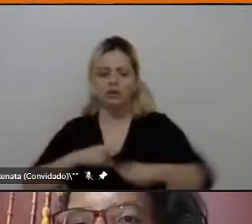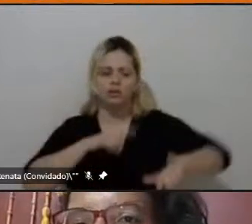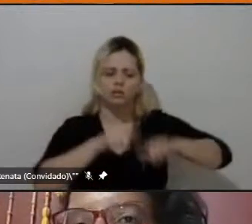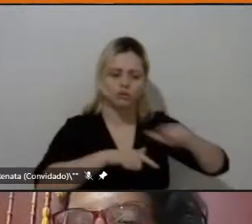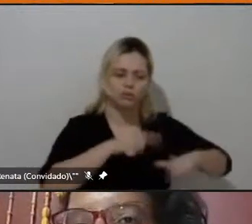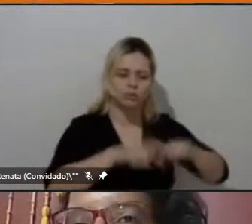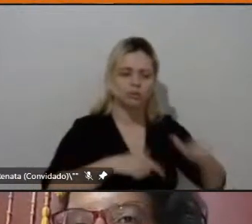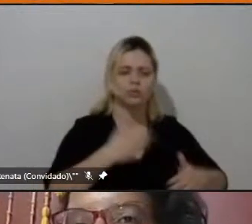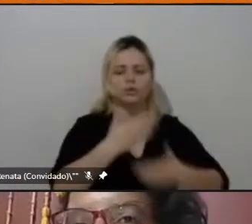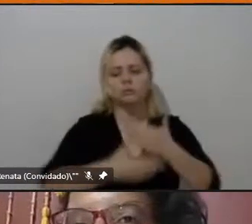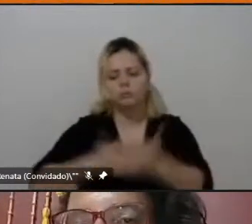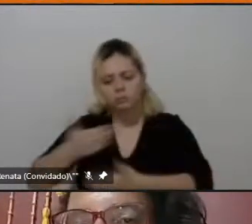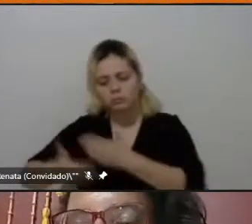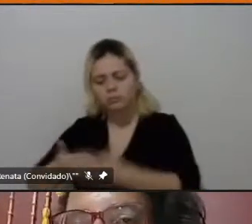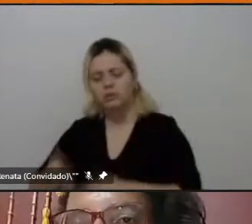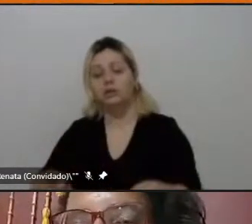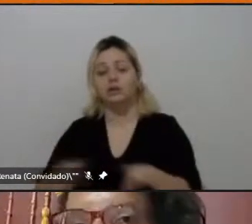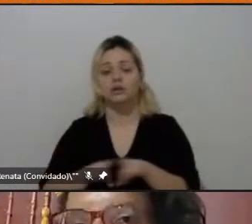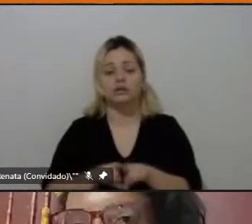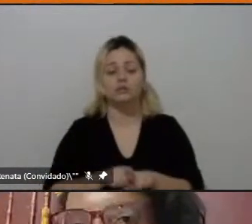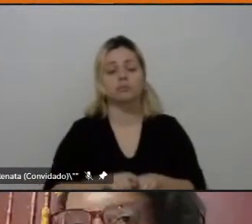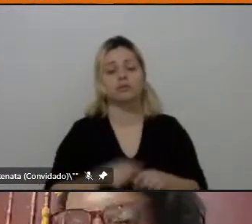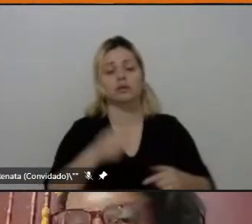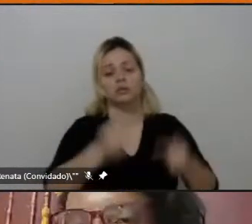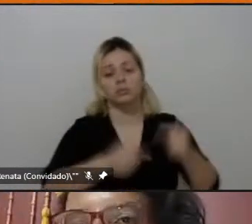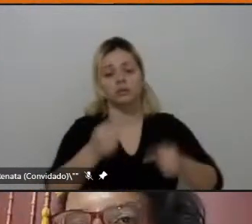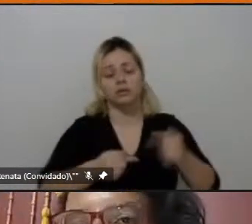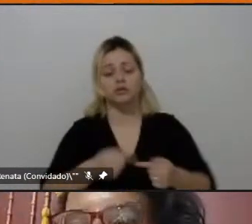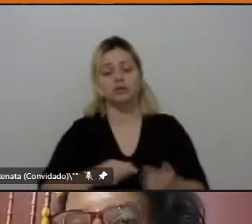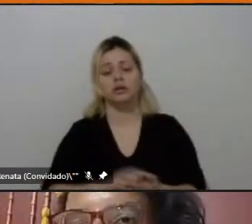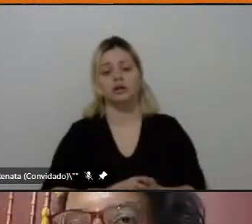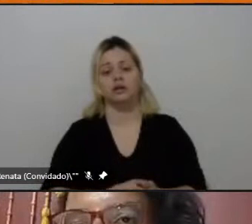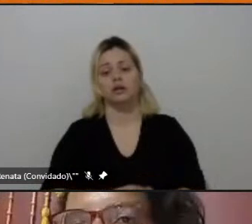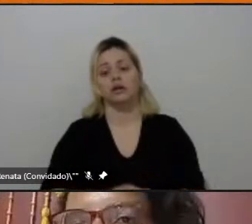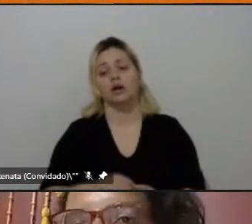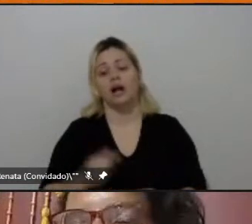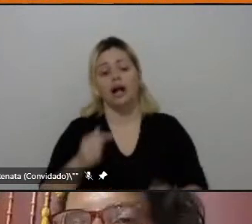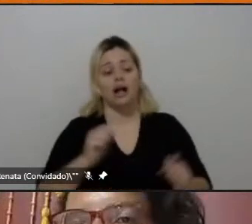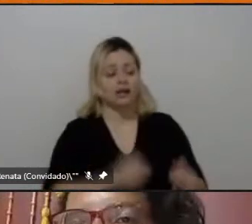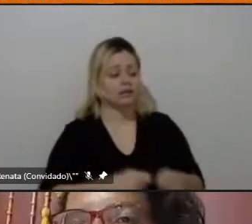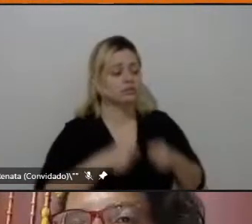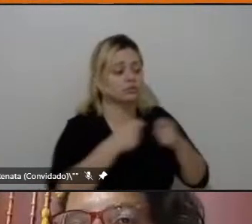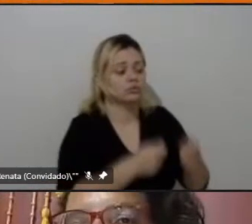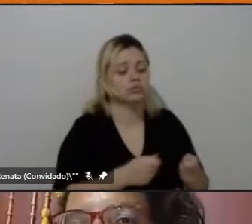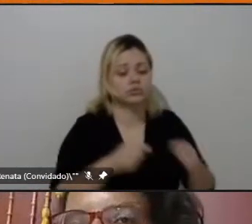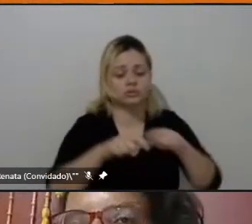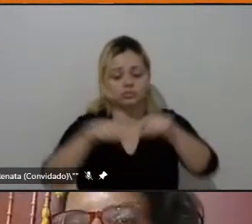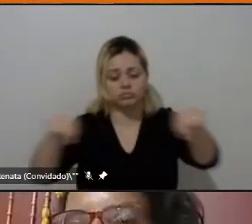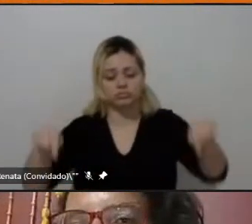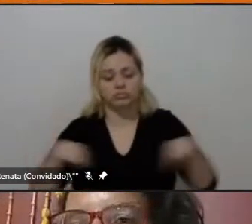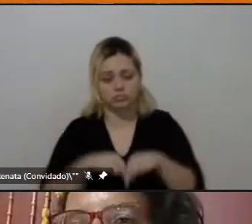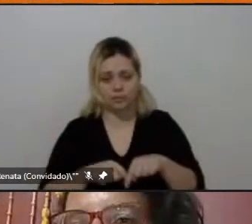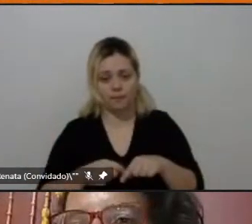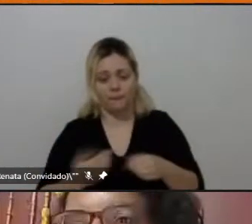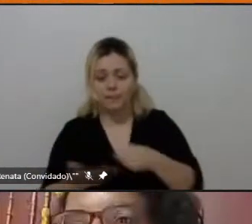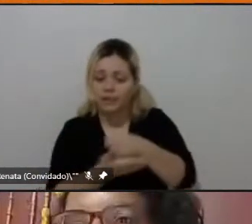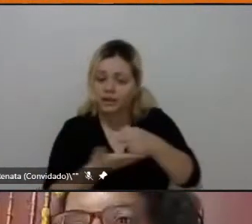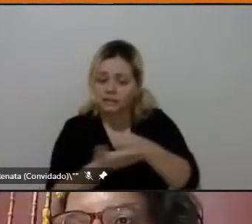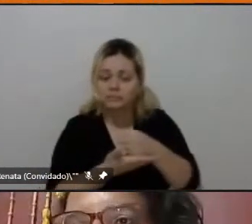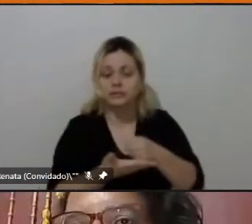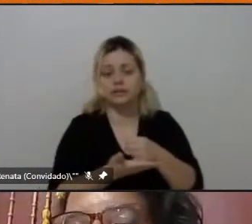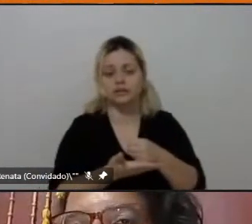política, como também reordenando essa luta nos territórios, né? Nas bases, né? Eu acho que isso